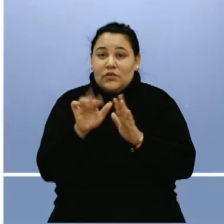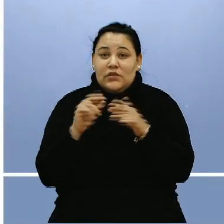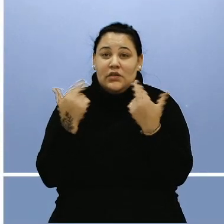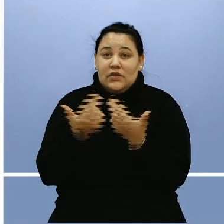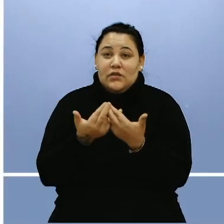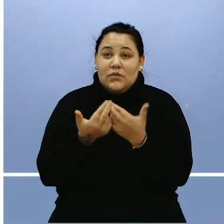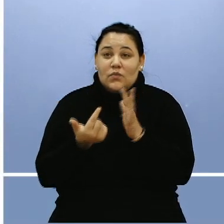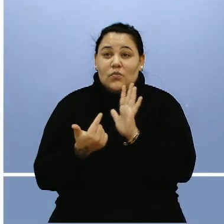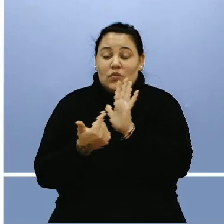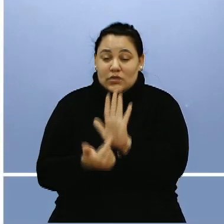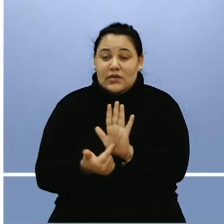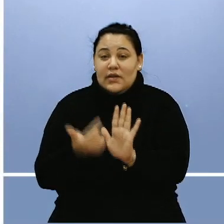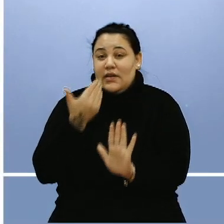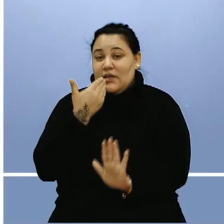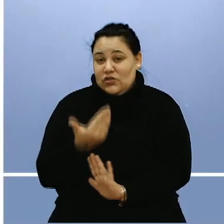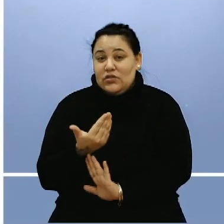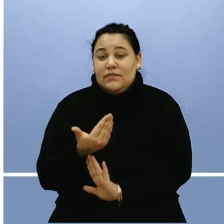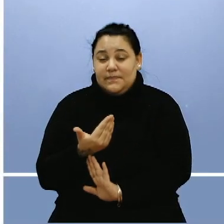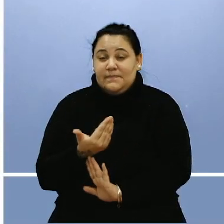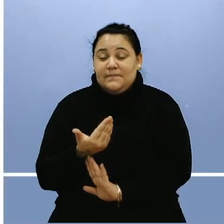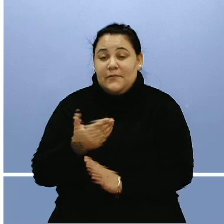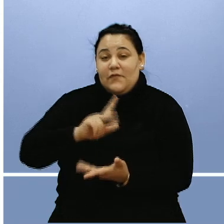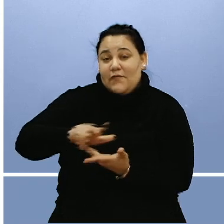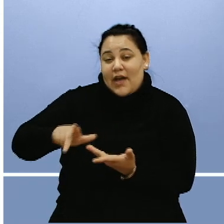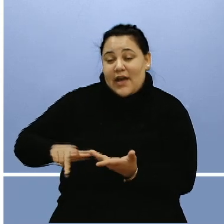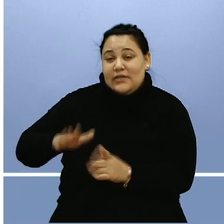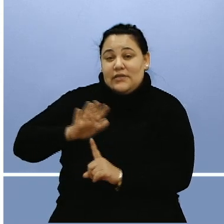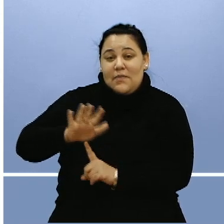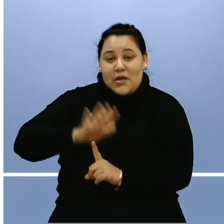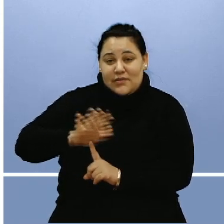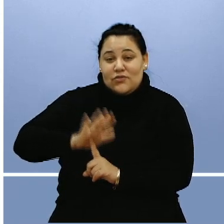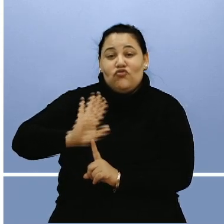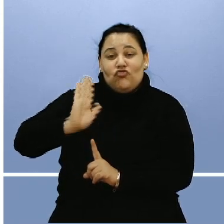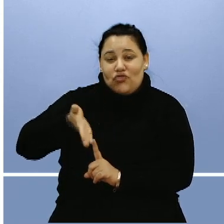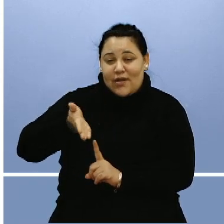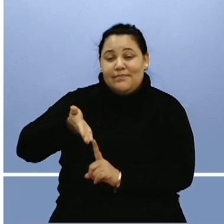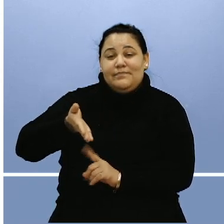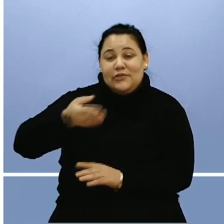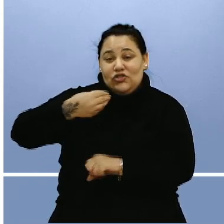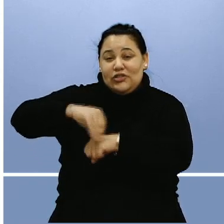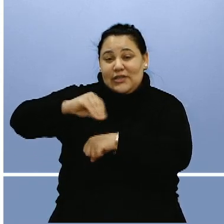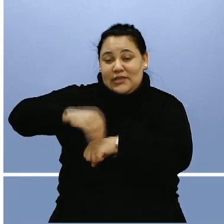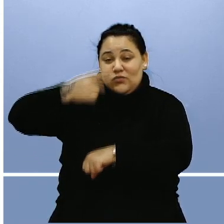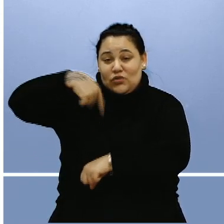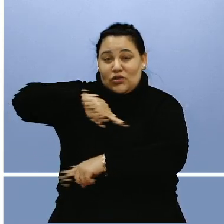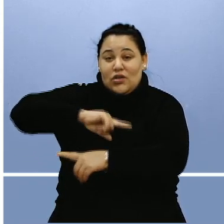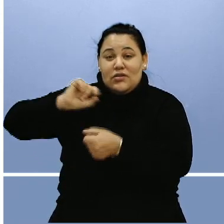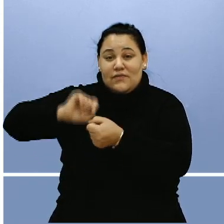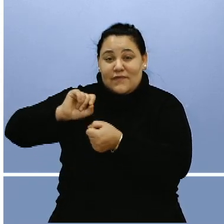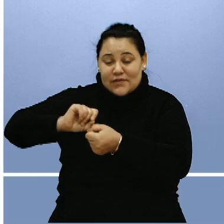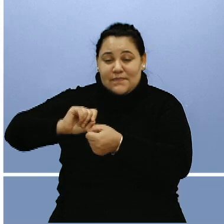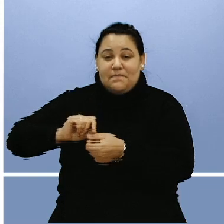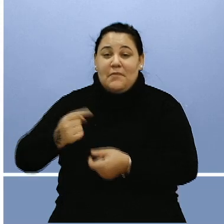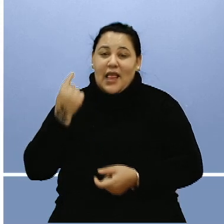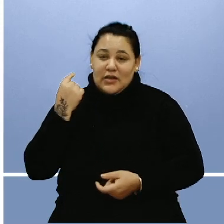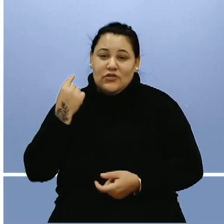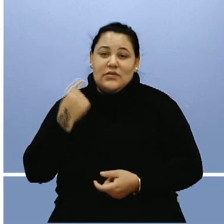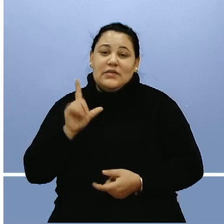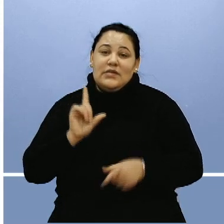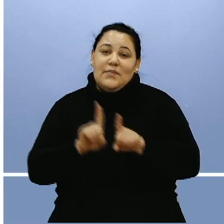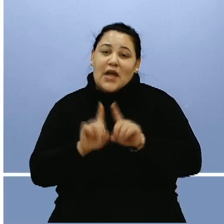foi atendida, então, várias demandas e indicações que nós já tínhamos feito. Então, isso